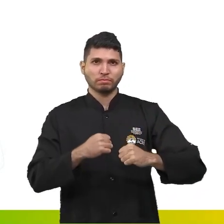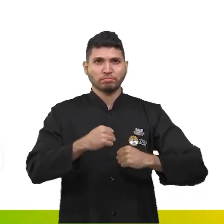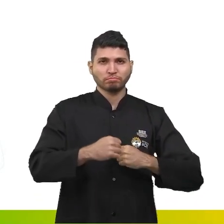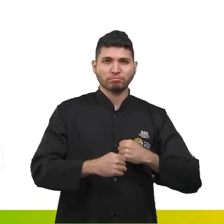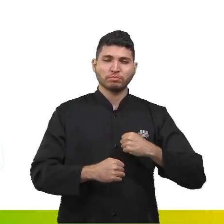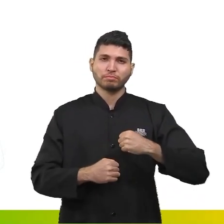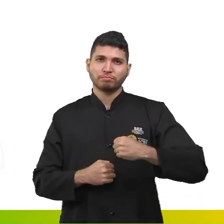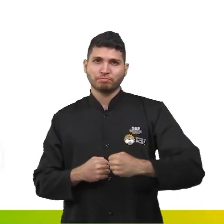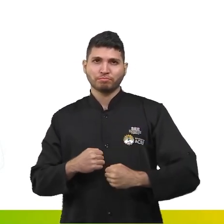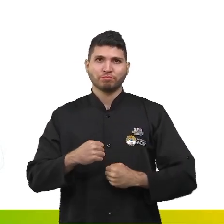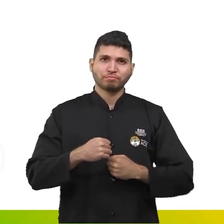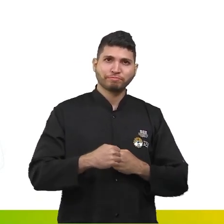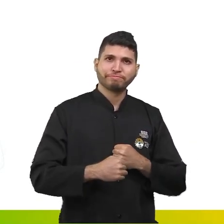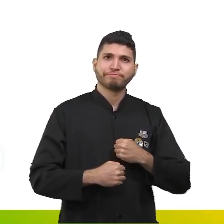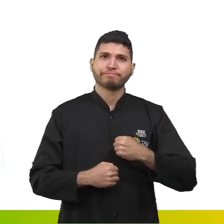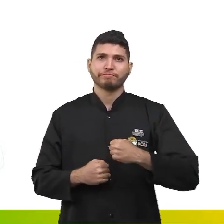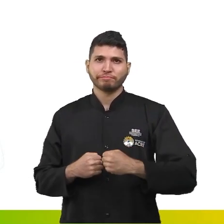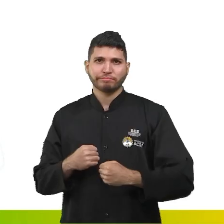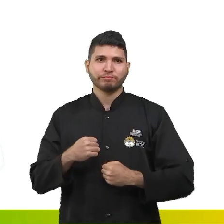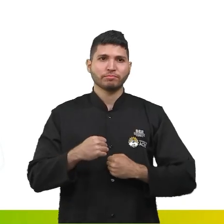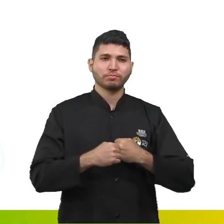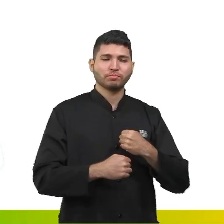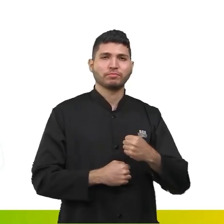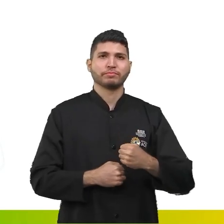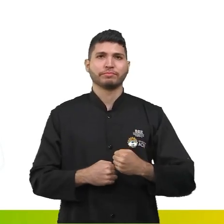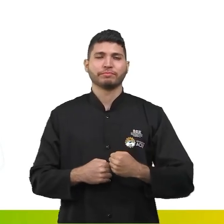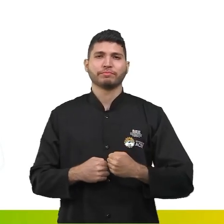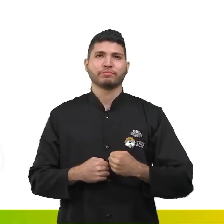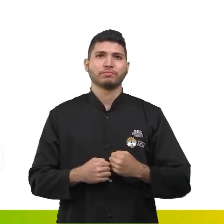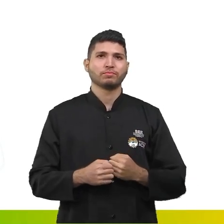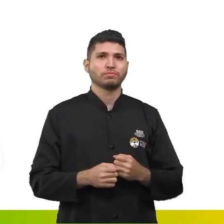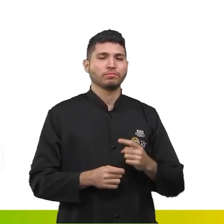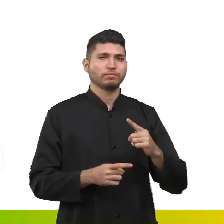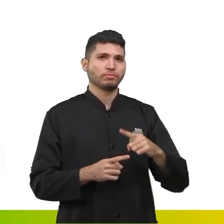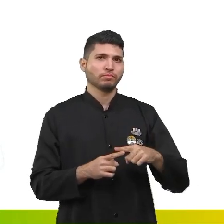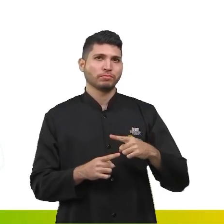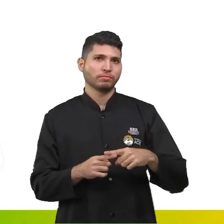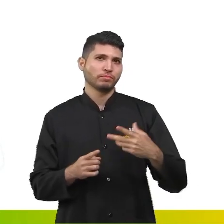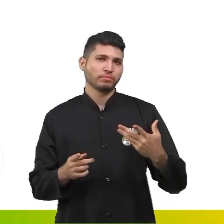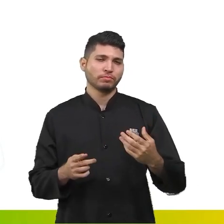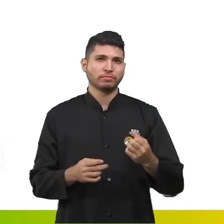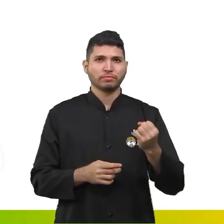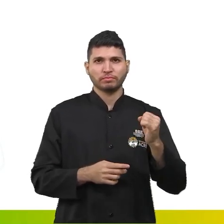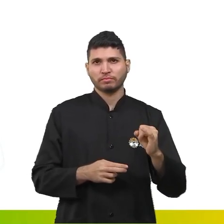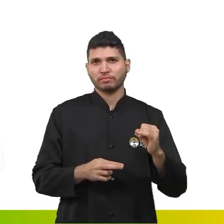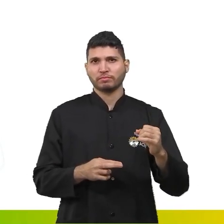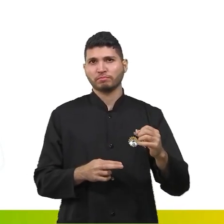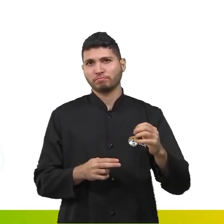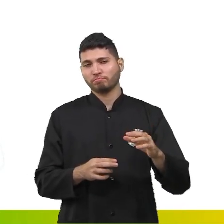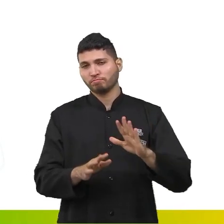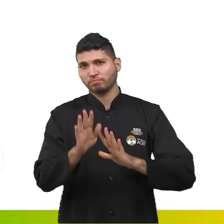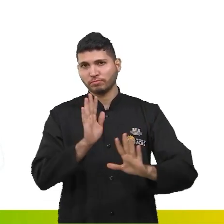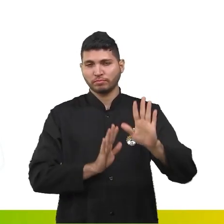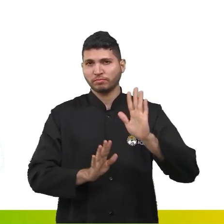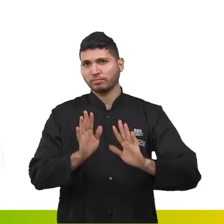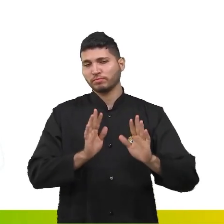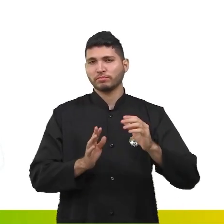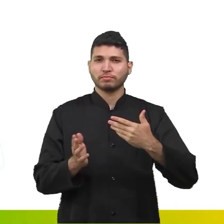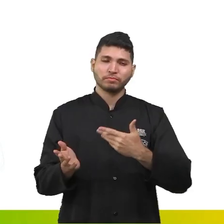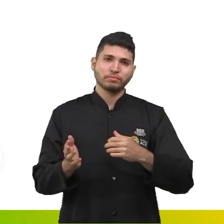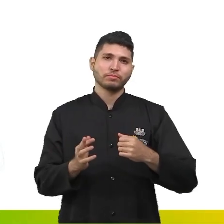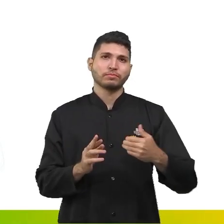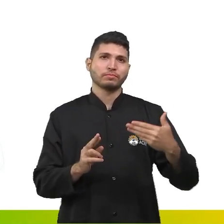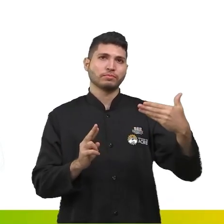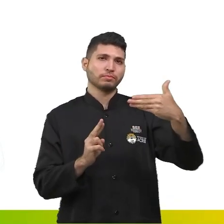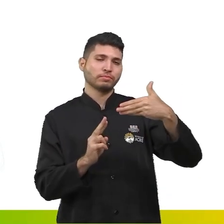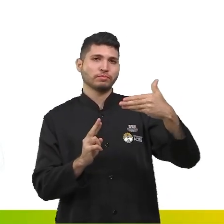Então, temos de ter cuidado, porque se estivesse falando lenta, claro que eu estaria me referindo a Marta. Marta é lenta, mas nesse caso aqui